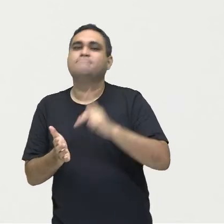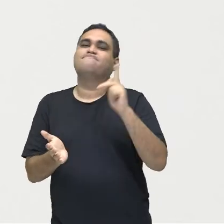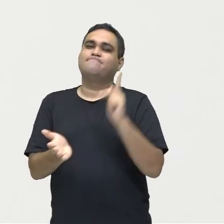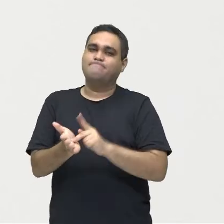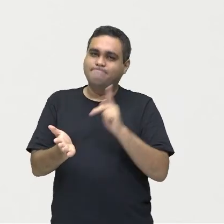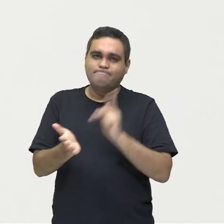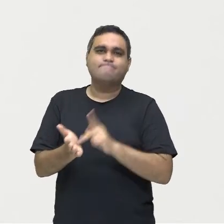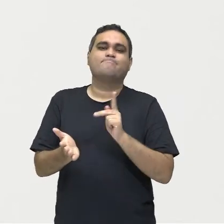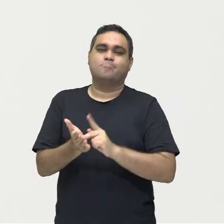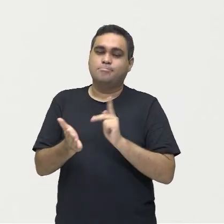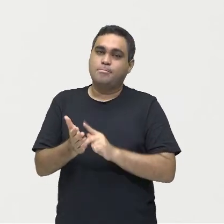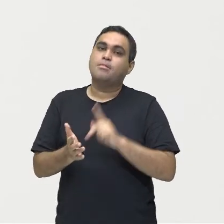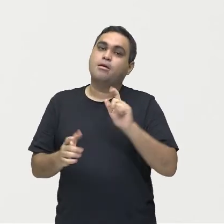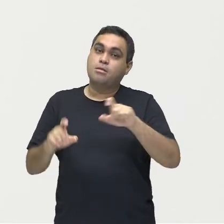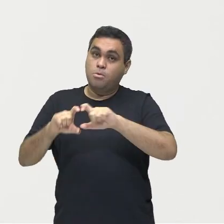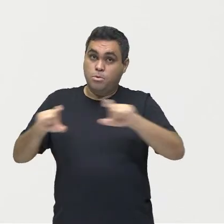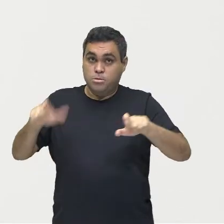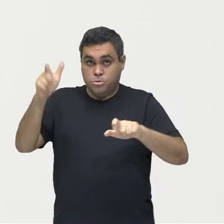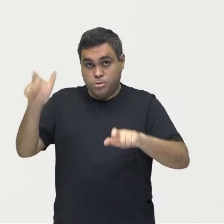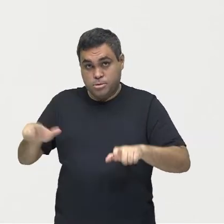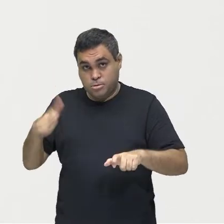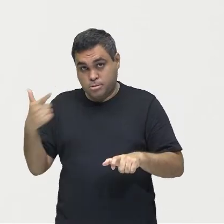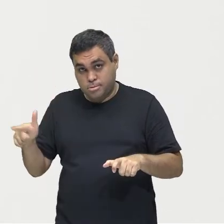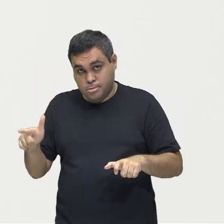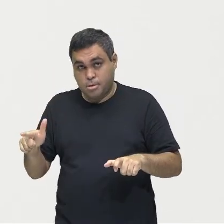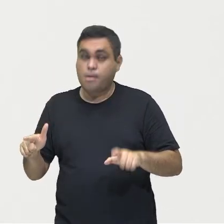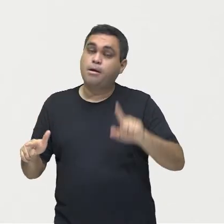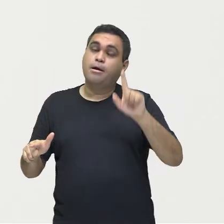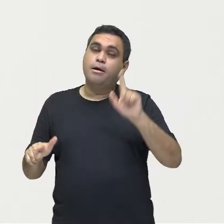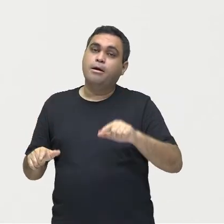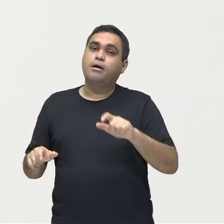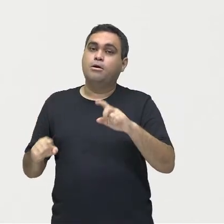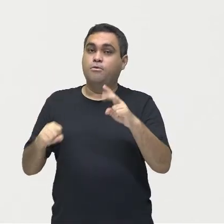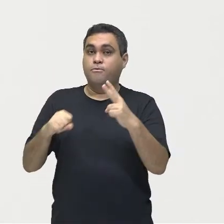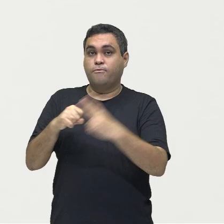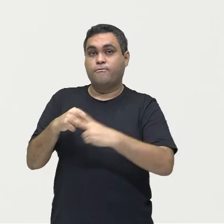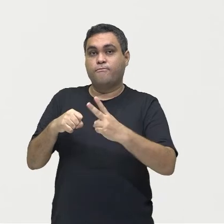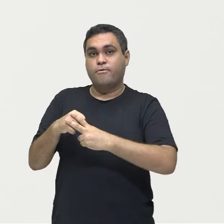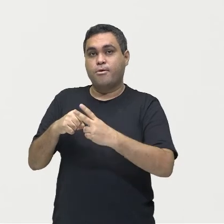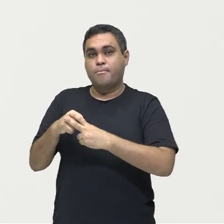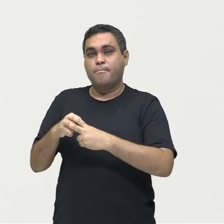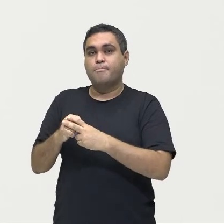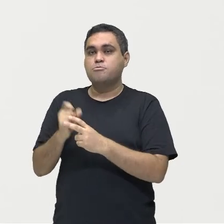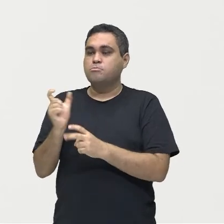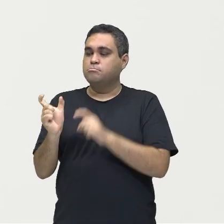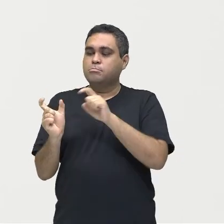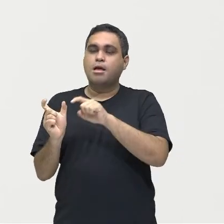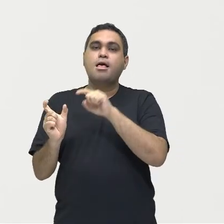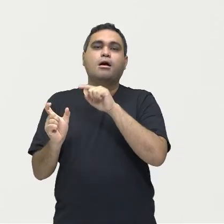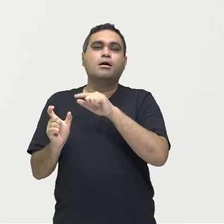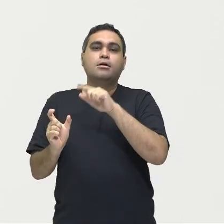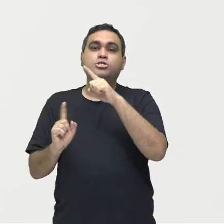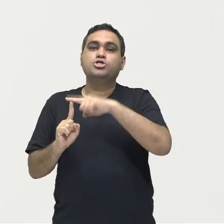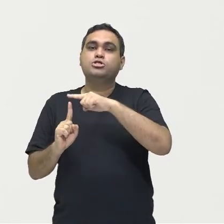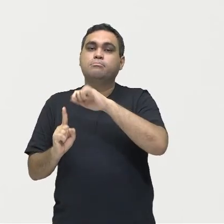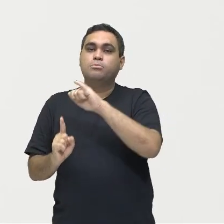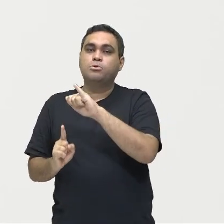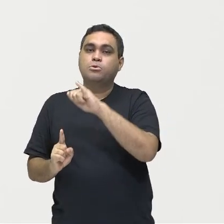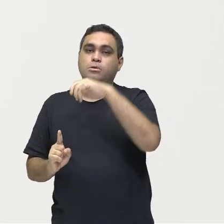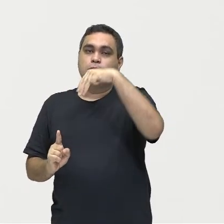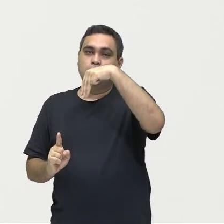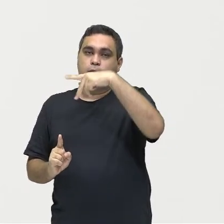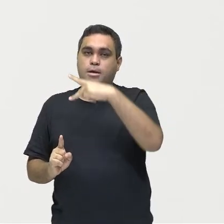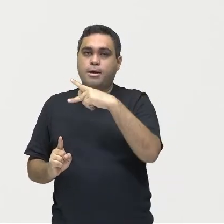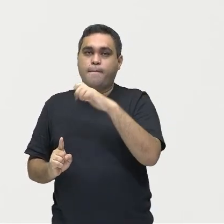oração sem sujeito, ela é caracterizada pela presença de um verbo que é impessoal. Esse verbo